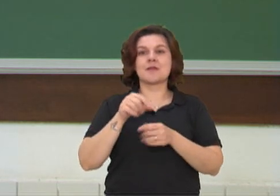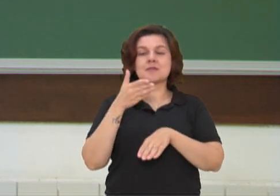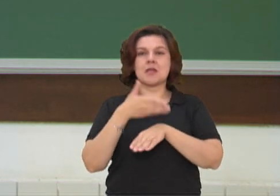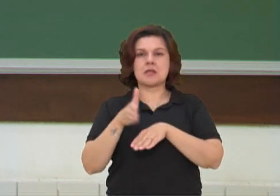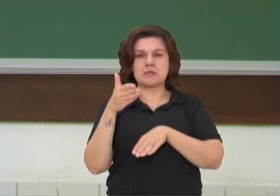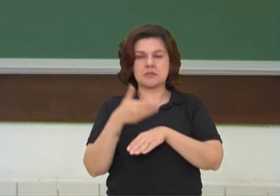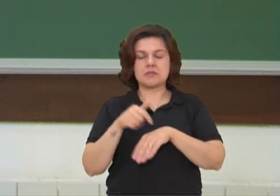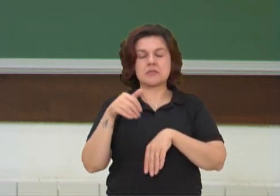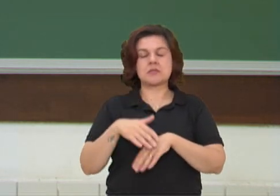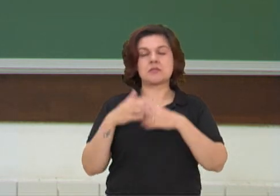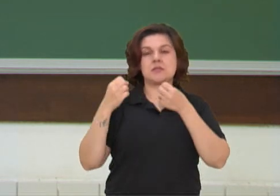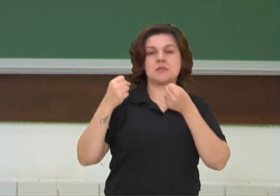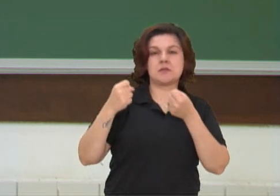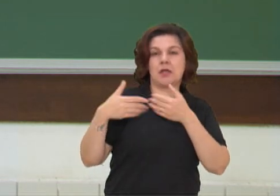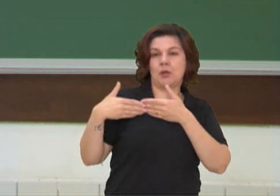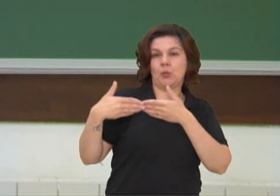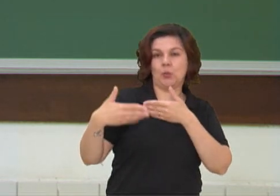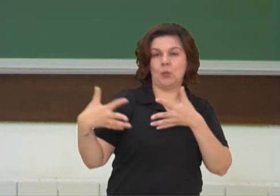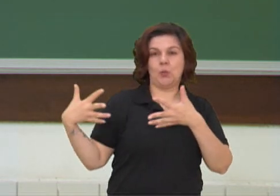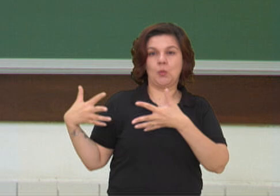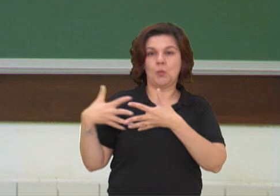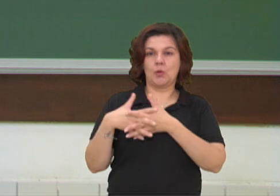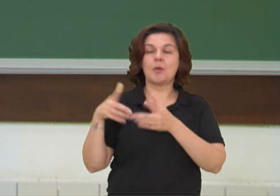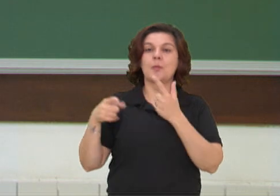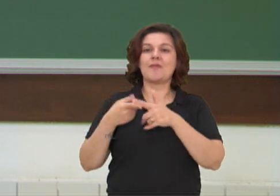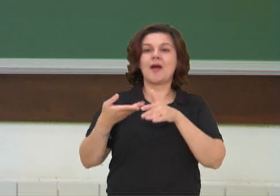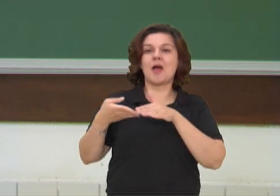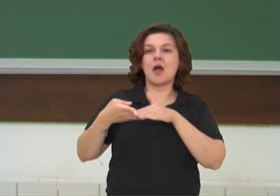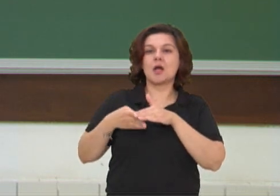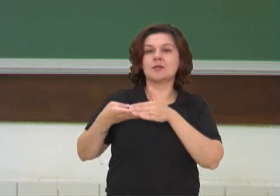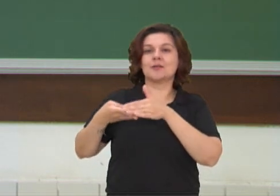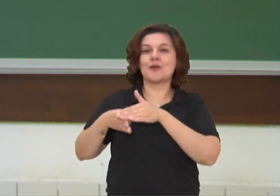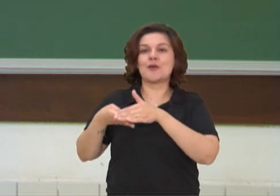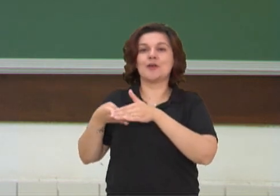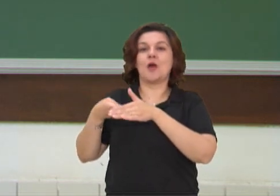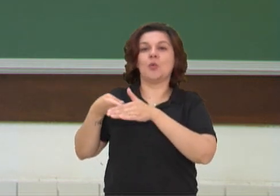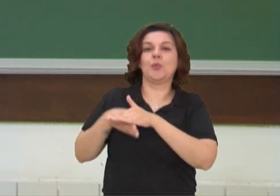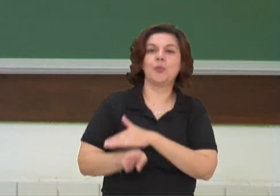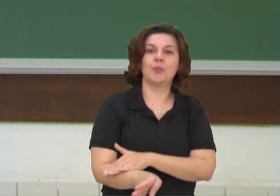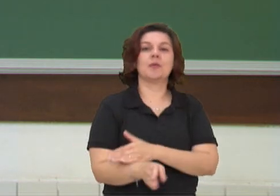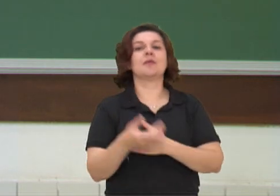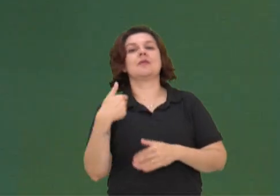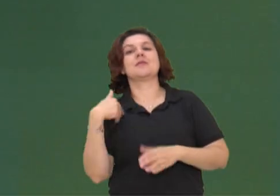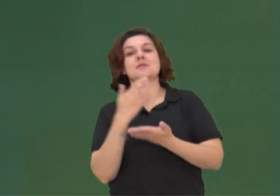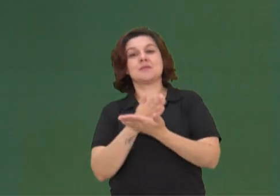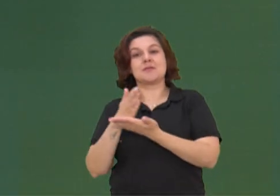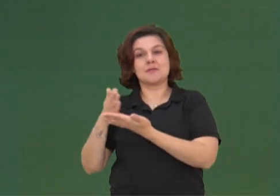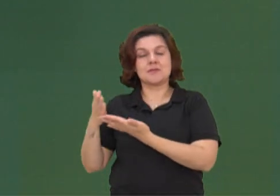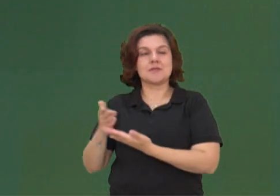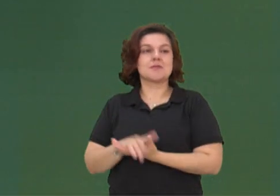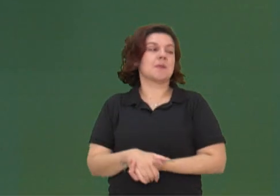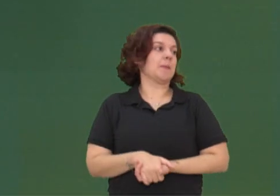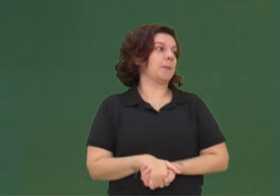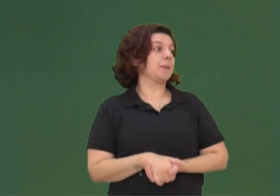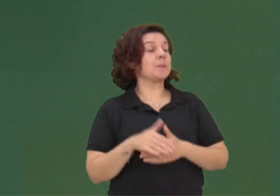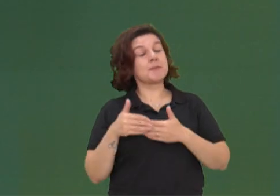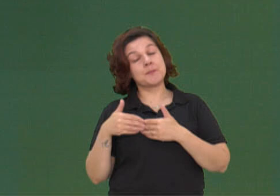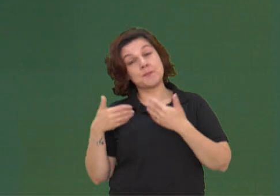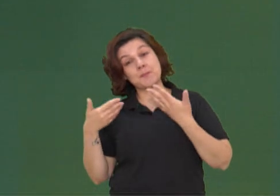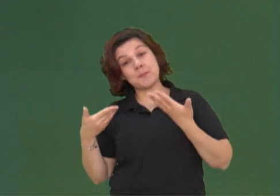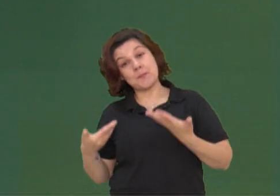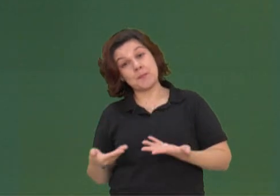de acordo você for tendo ali uma determinada familiaridade, for praticando com uma determinada frequência. E